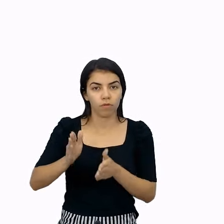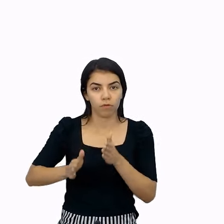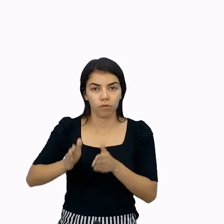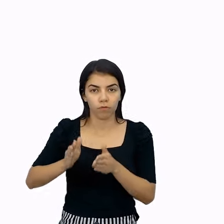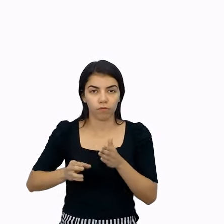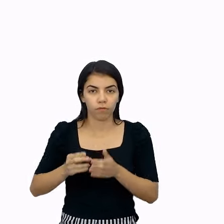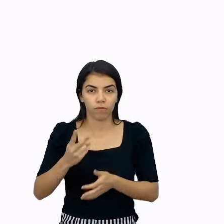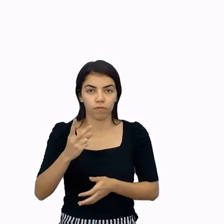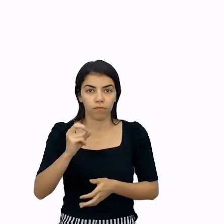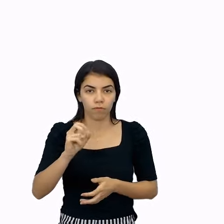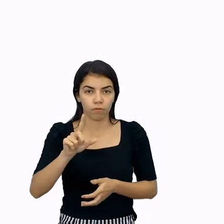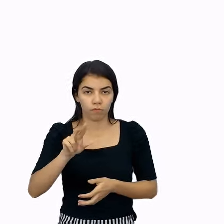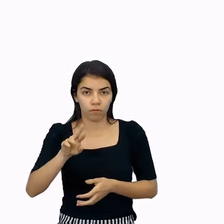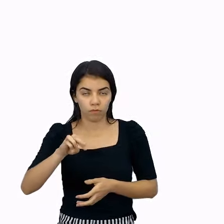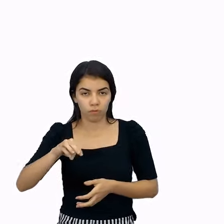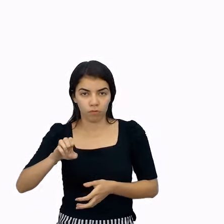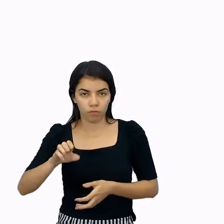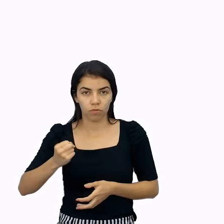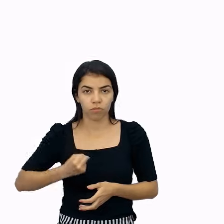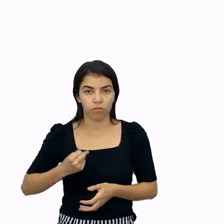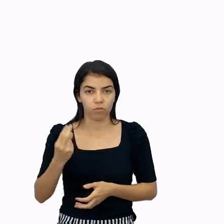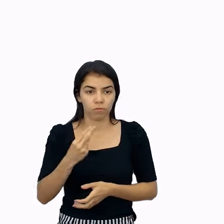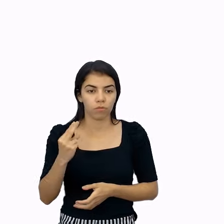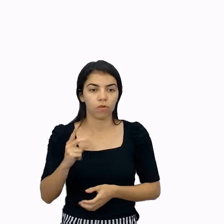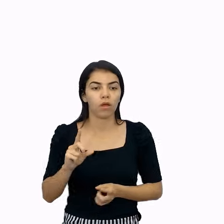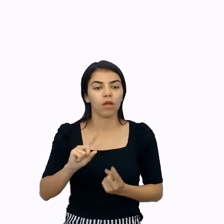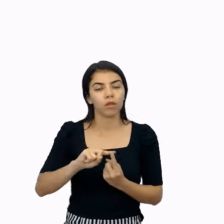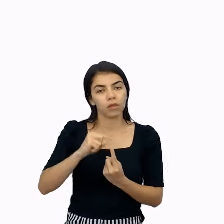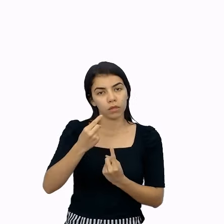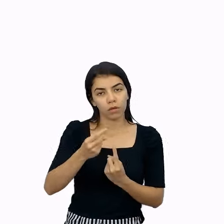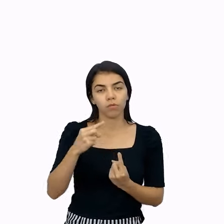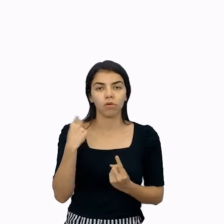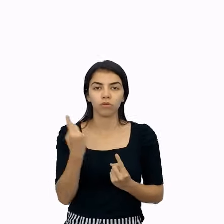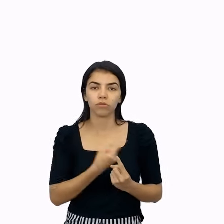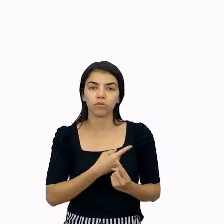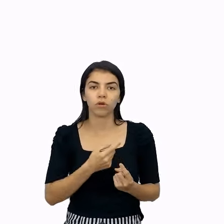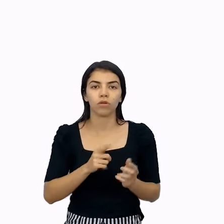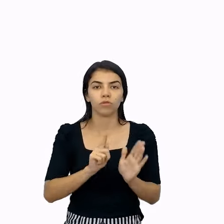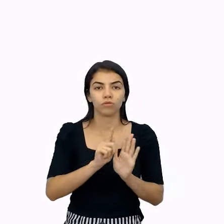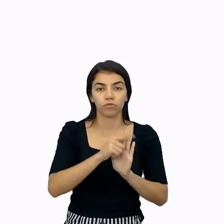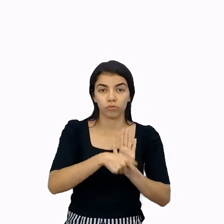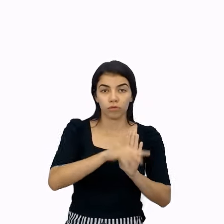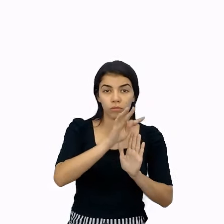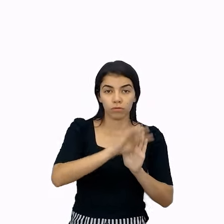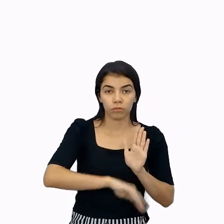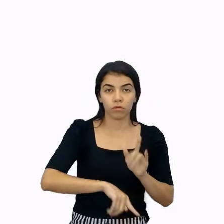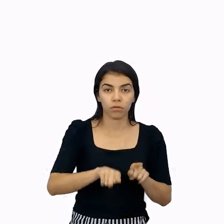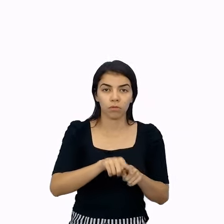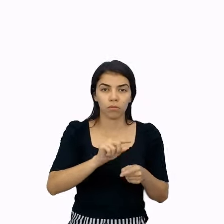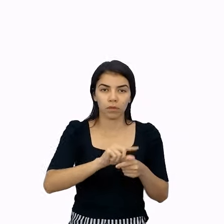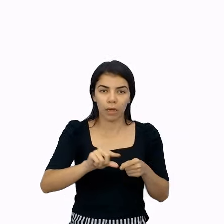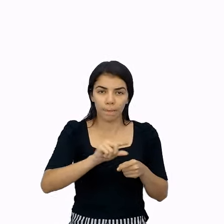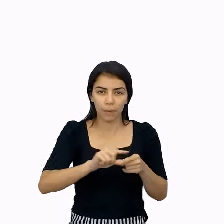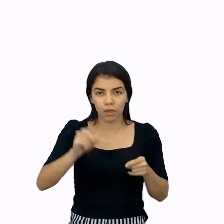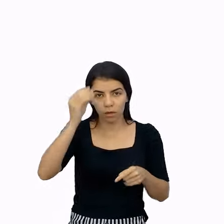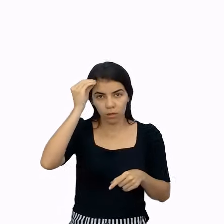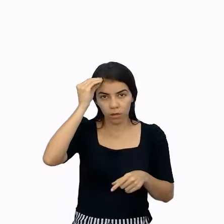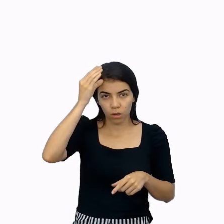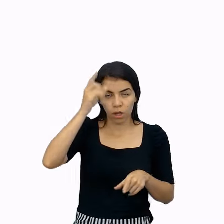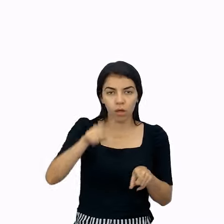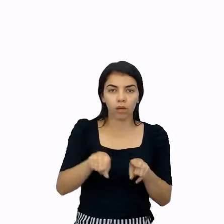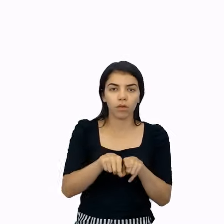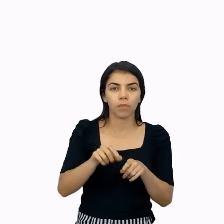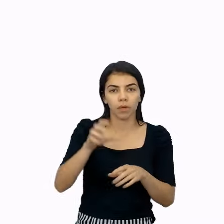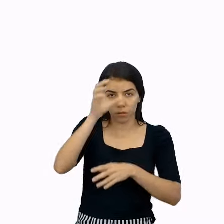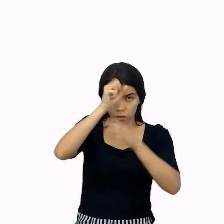Aprender Sempre. Por último, apontaremos os gêneros textuais a serem trabalhados nas pílulas do conhecimento do